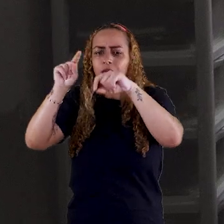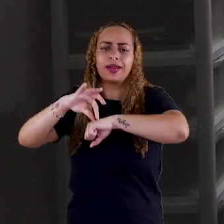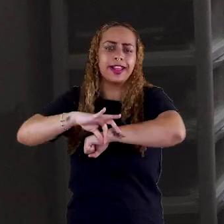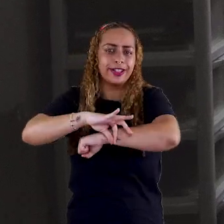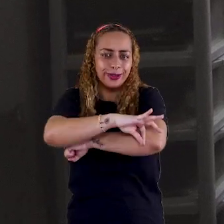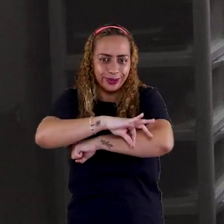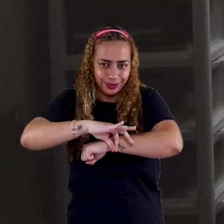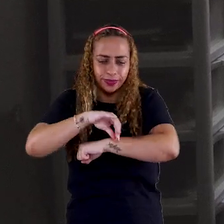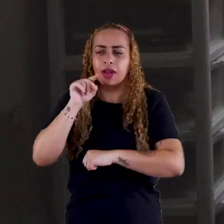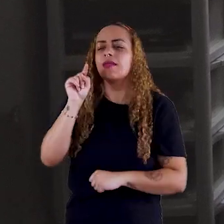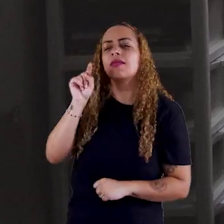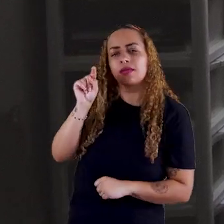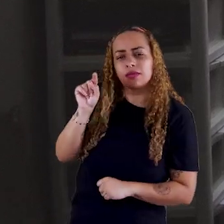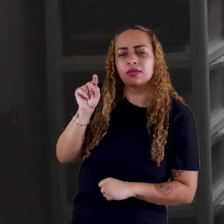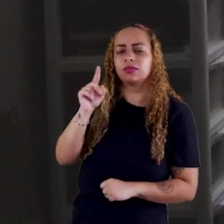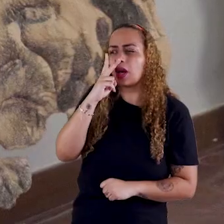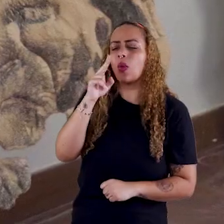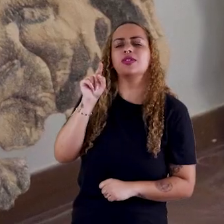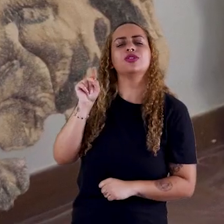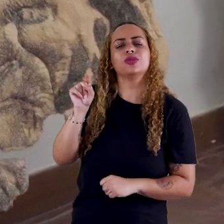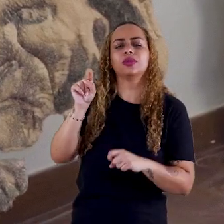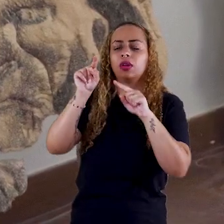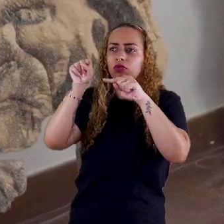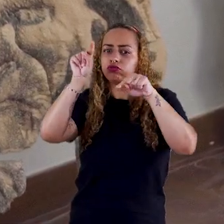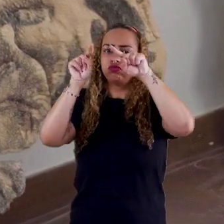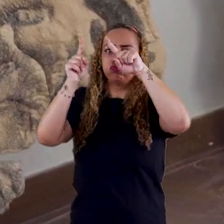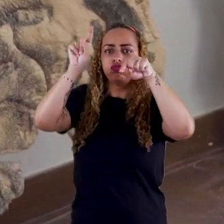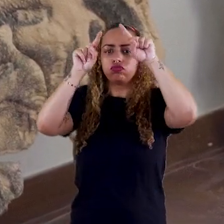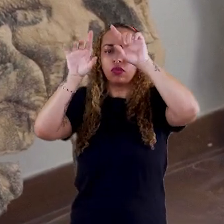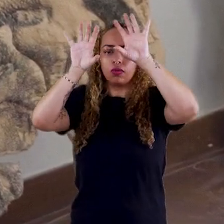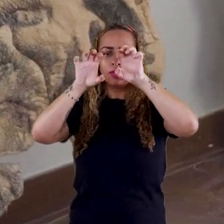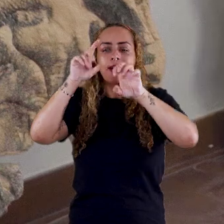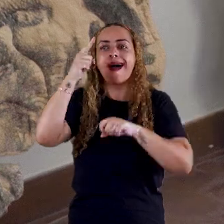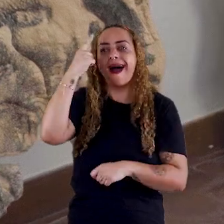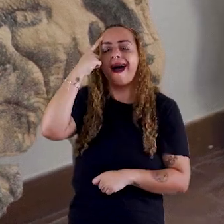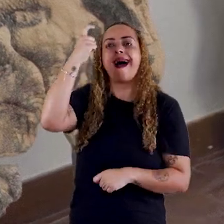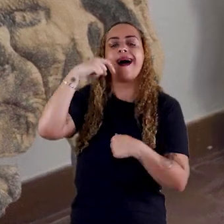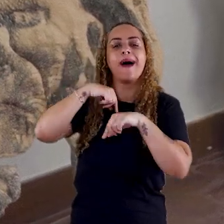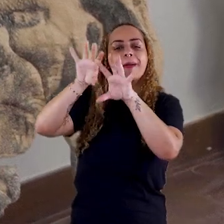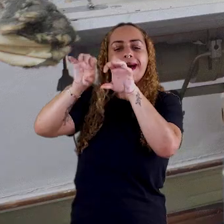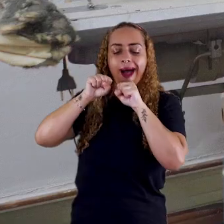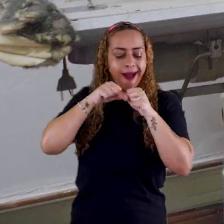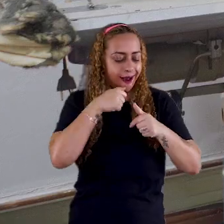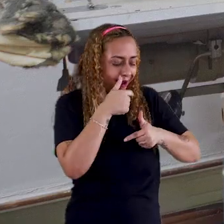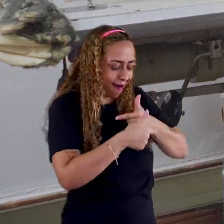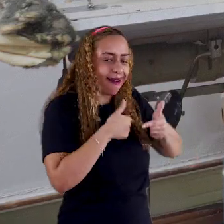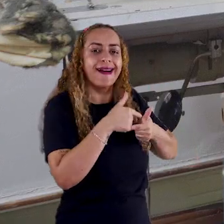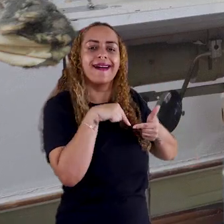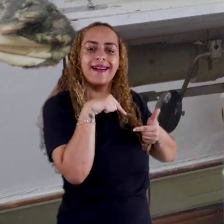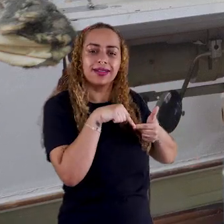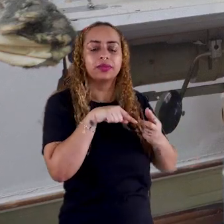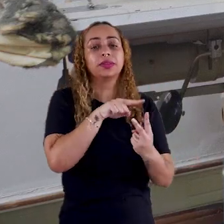E muitos deles acabam vindo para o trabalho, né? Muitos ornamentos que estão na cidade acabam sendo inseridos no trabalho de alguma maneira. E o segundo,